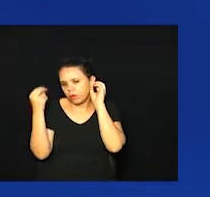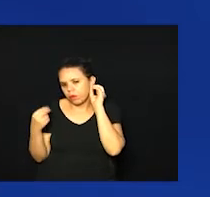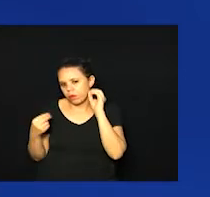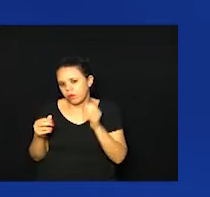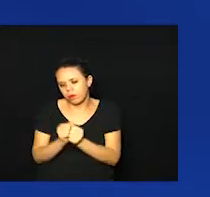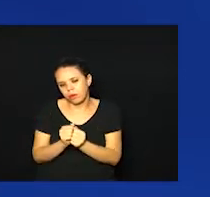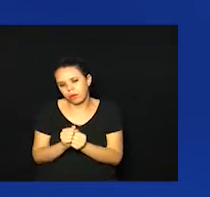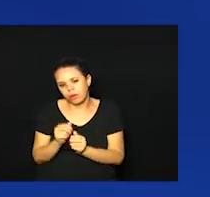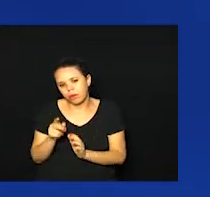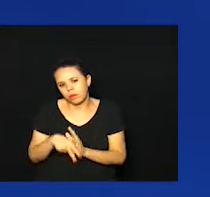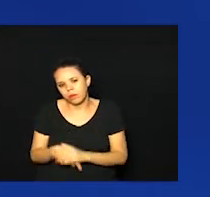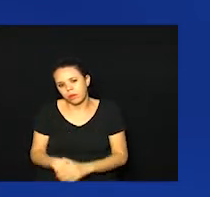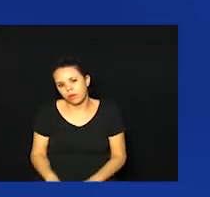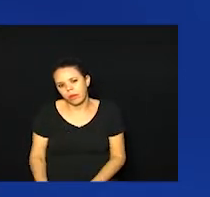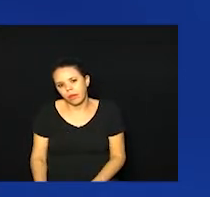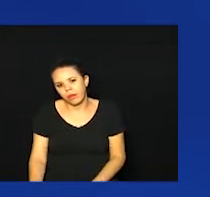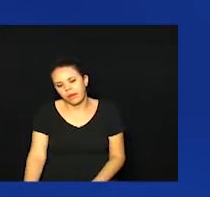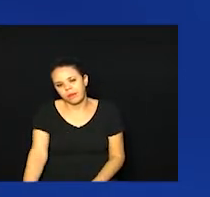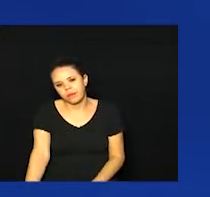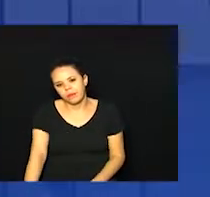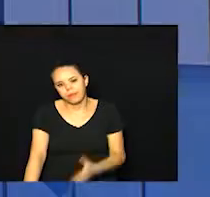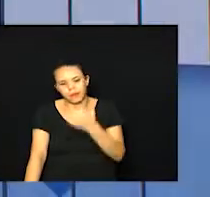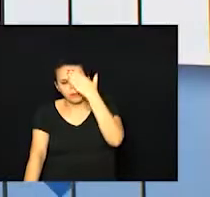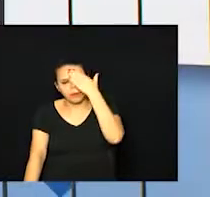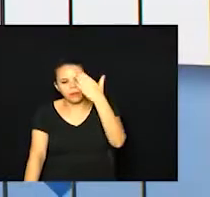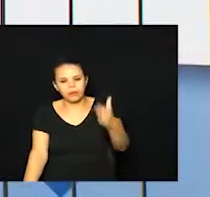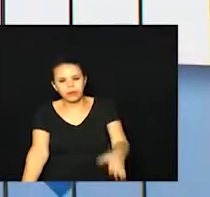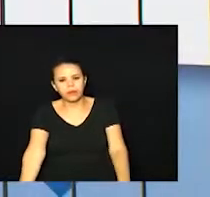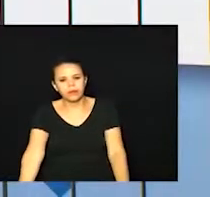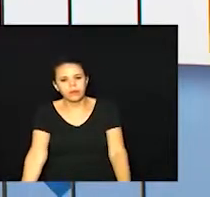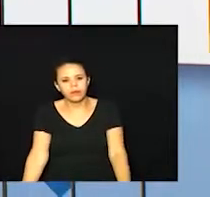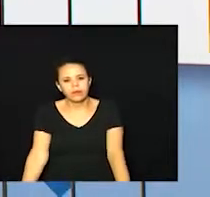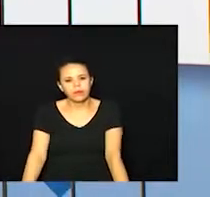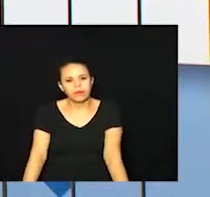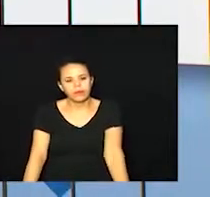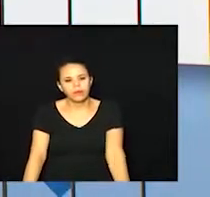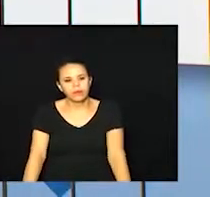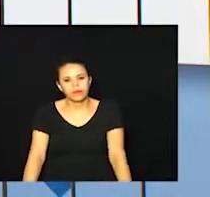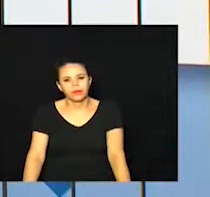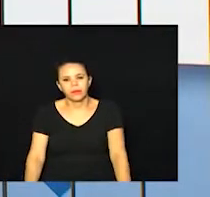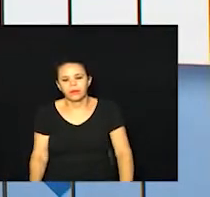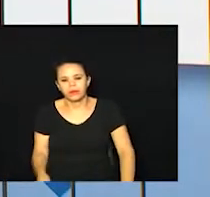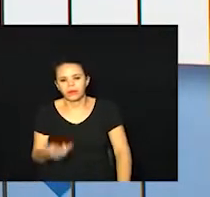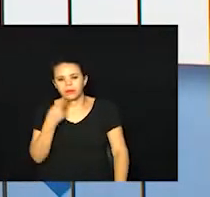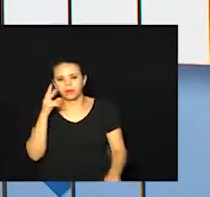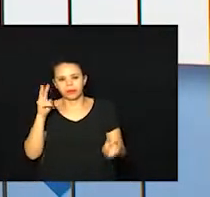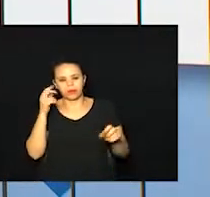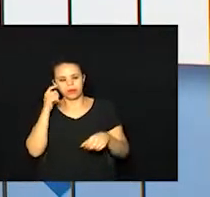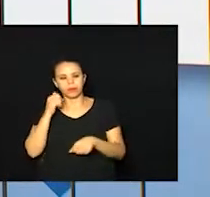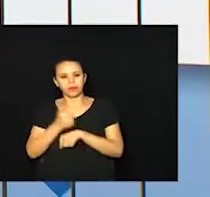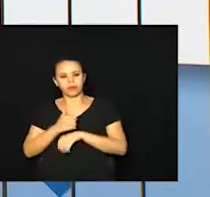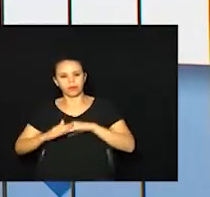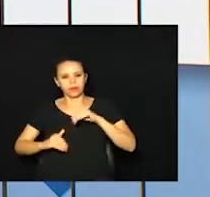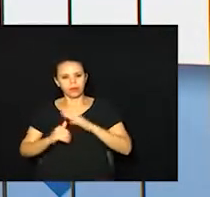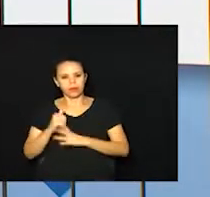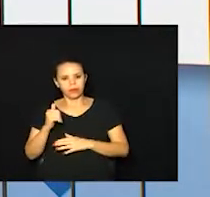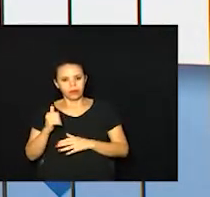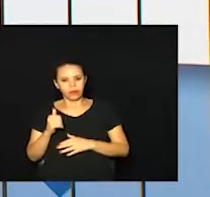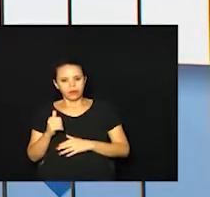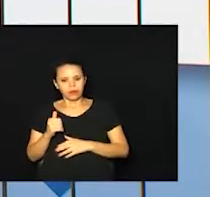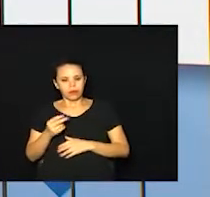estamos juntos nesse projeto. Obrigado, Gustavo. Obrigado, Zé. A gente vai falar agora de uma profissão que é